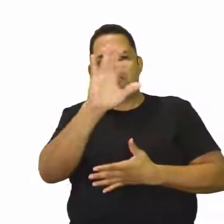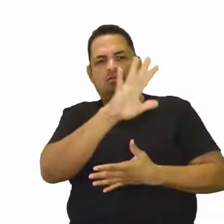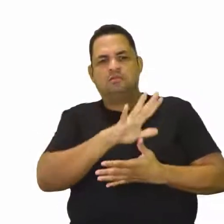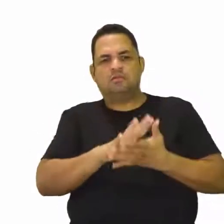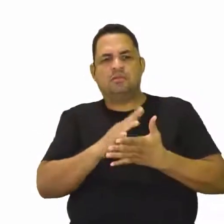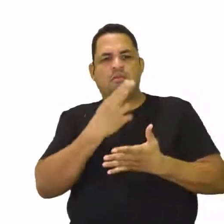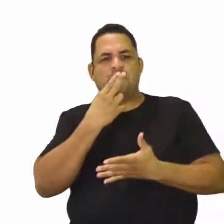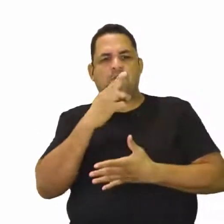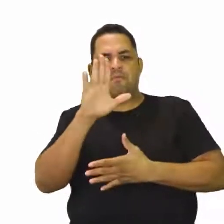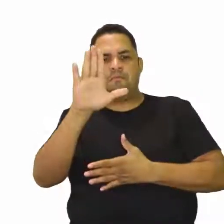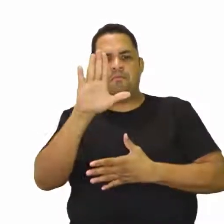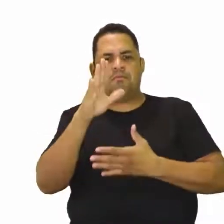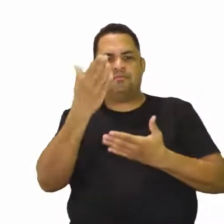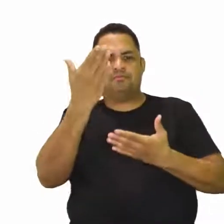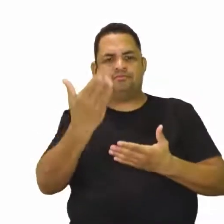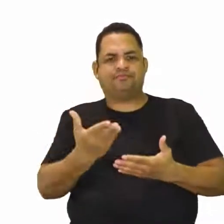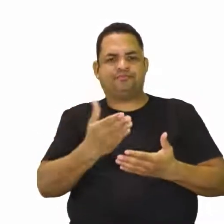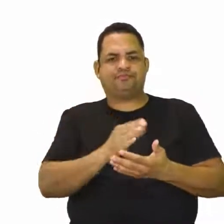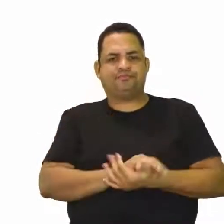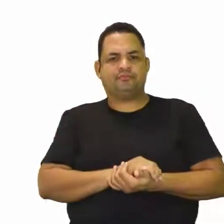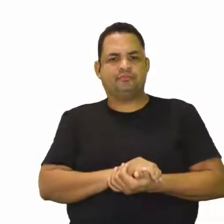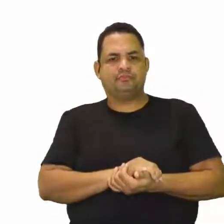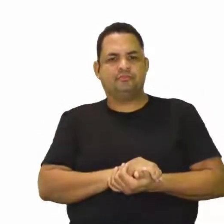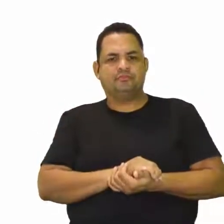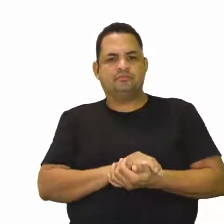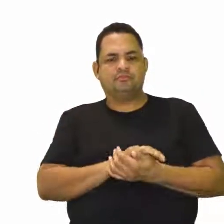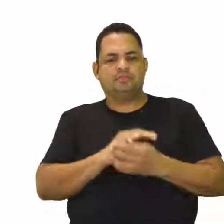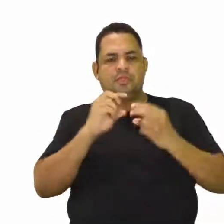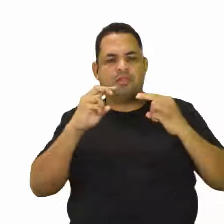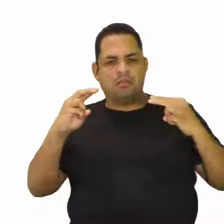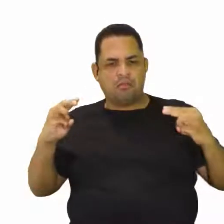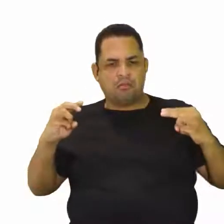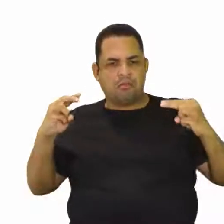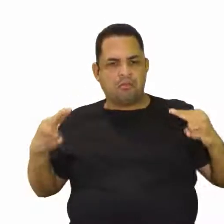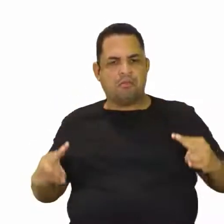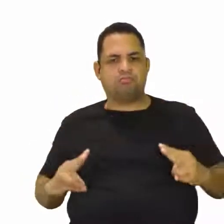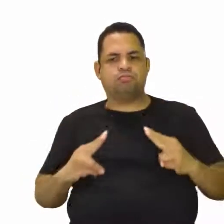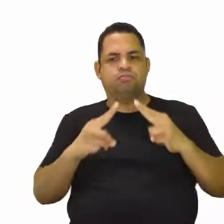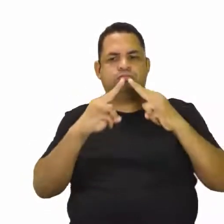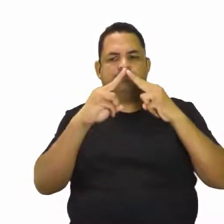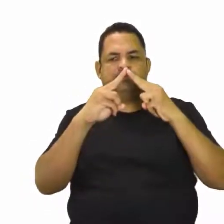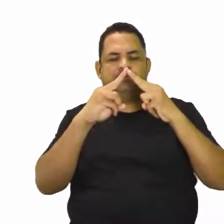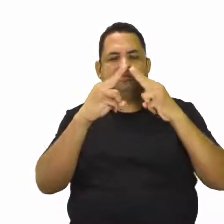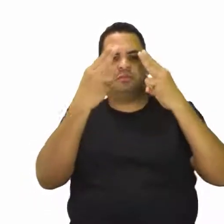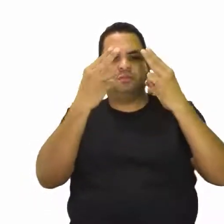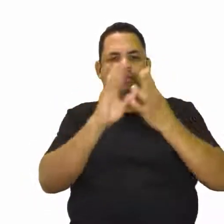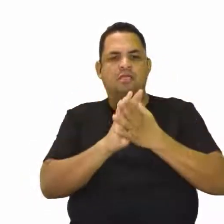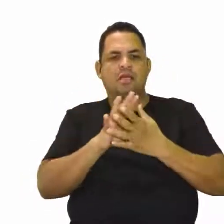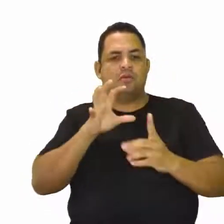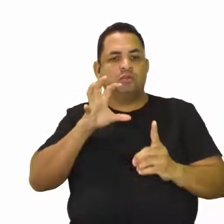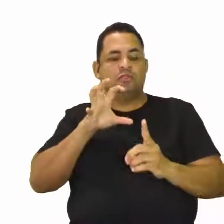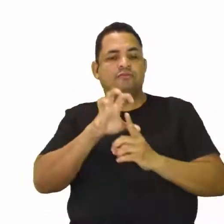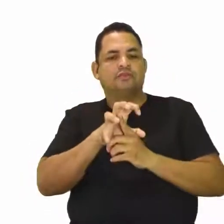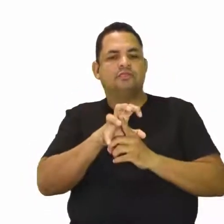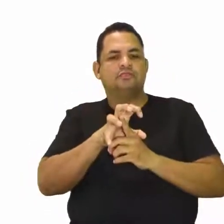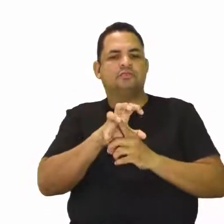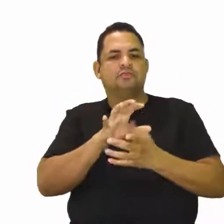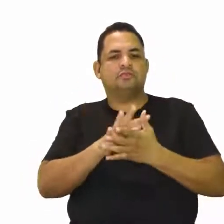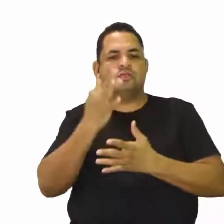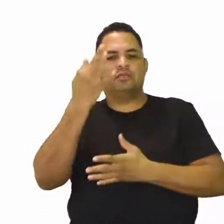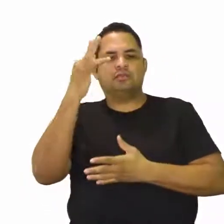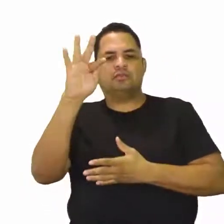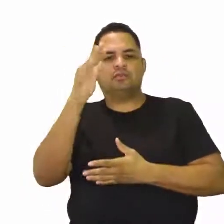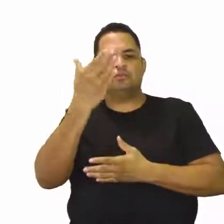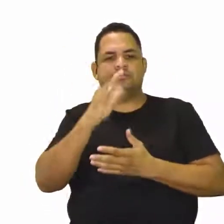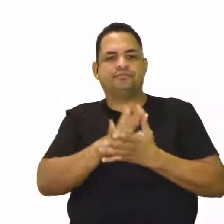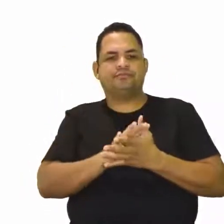Hitler tirando aos pés da Torre Eiffel, em Paris, quando ele invade a França. E, na